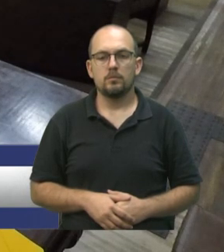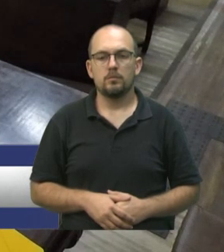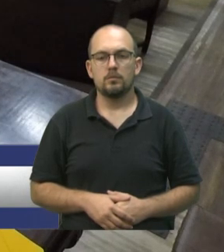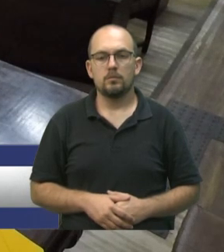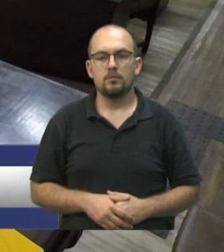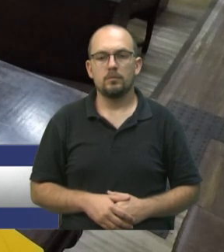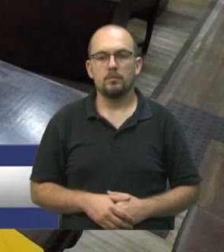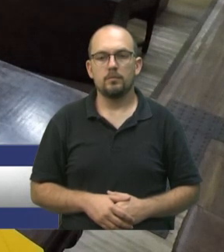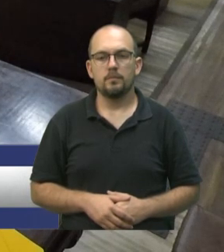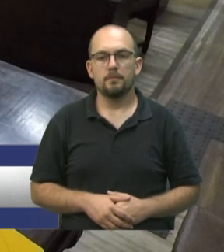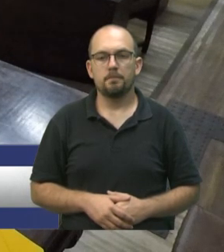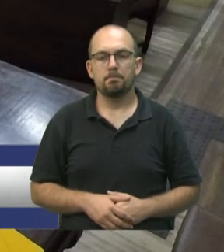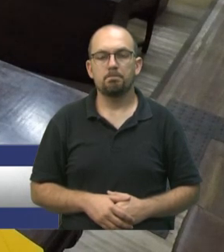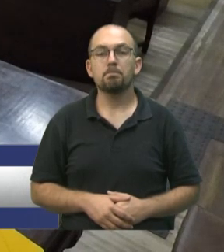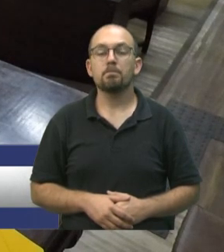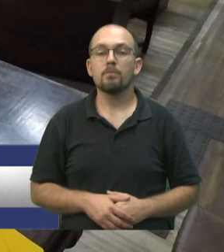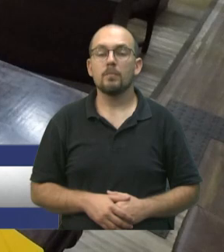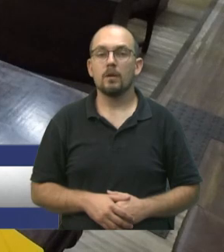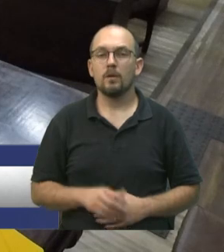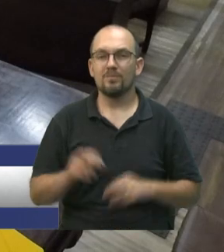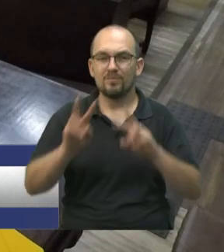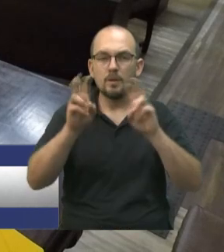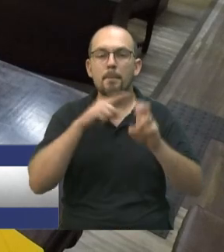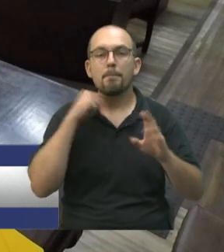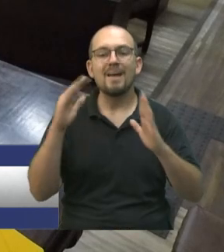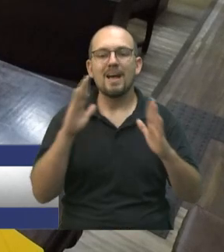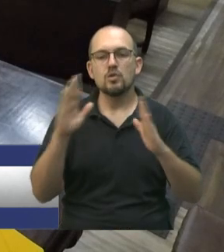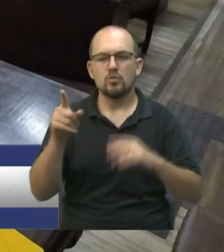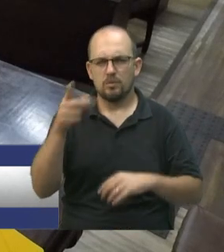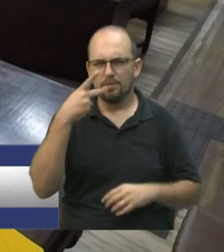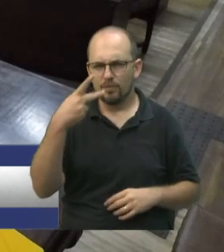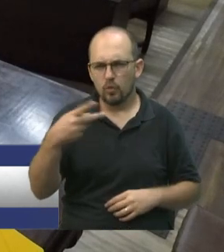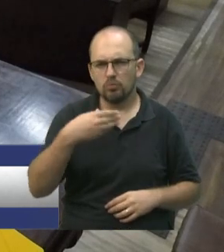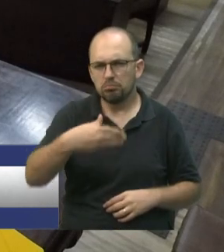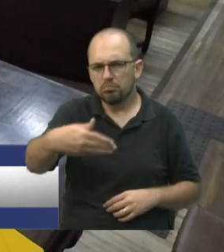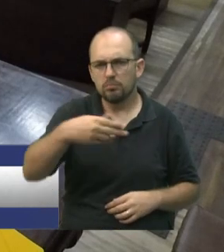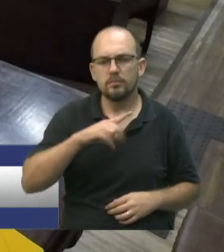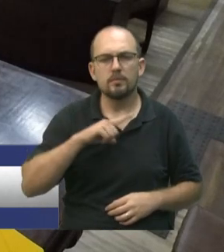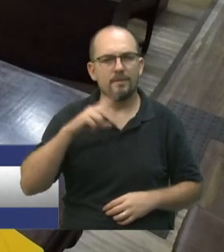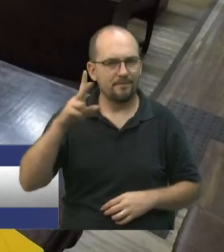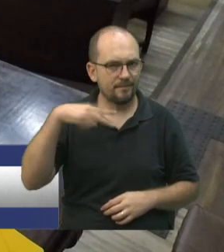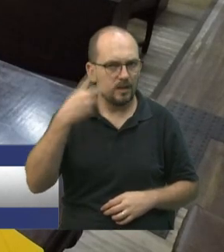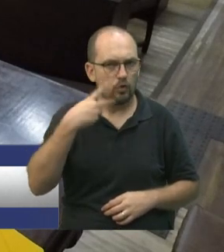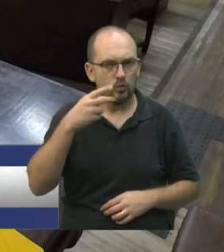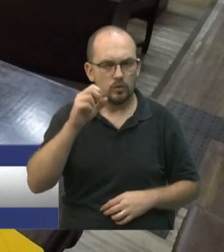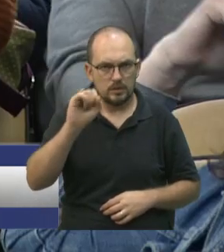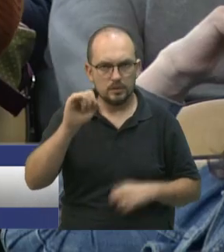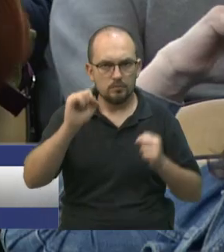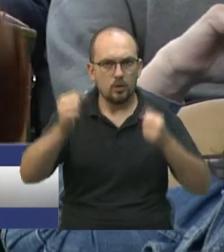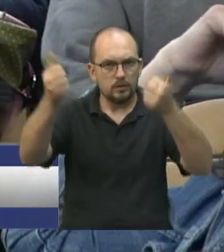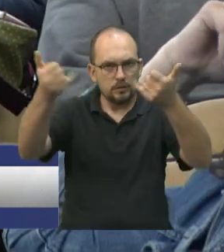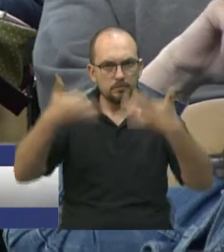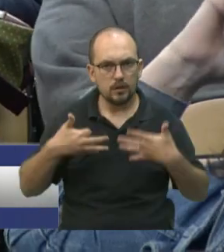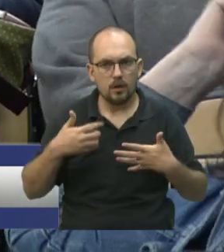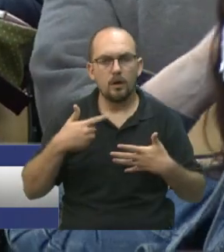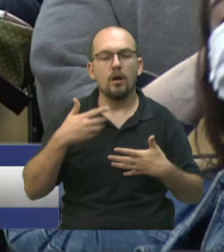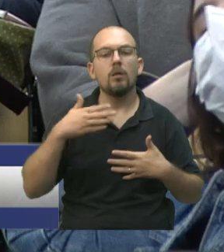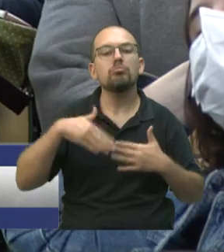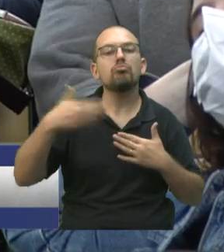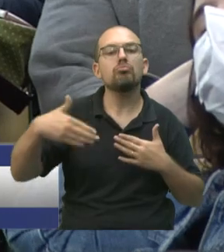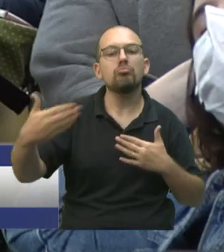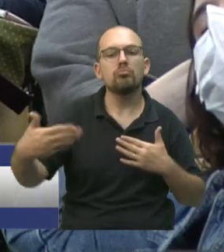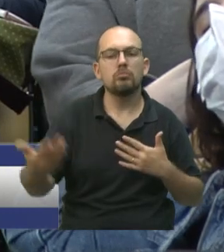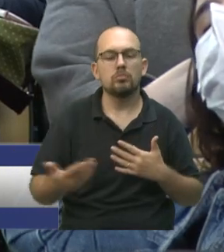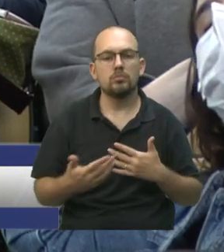Uma facilidade. Em relação ao prazo, você falou que ainda tem aí, se os vereadores puderem falar para a gente, o que eles têm de